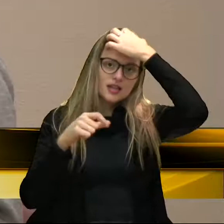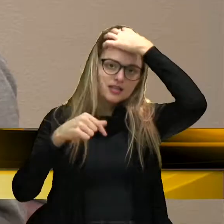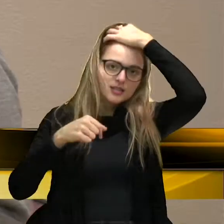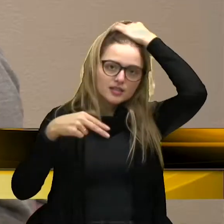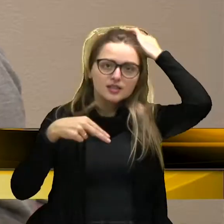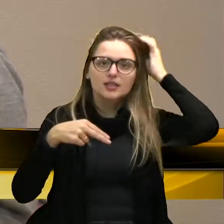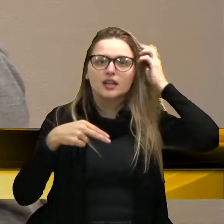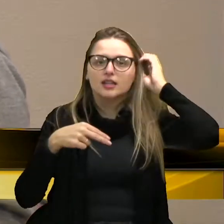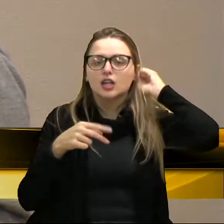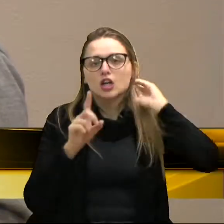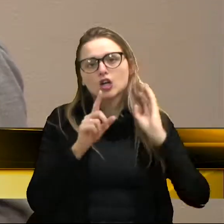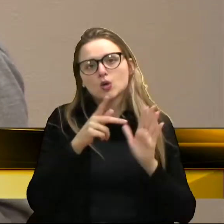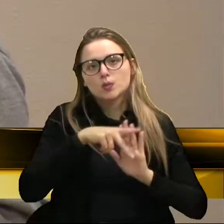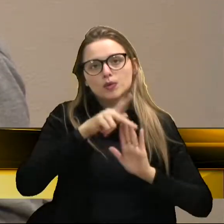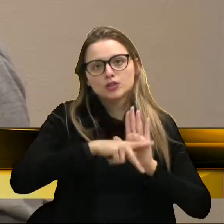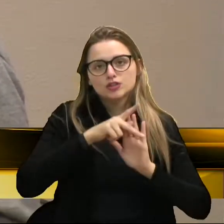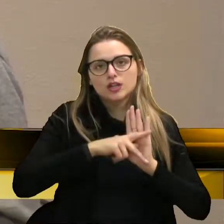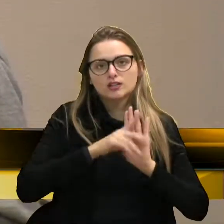seria revogado ou